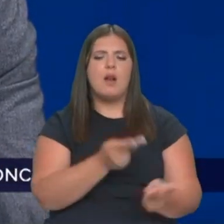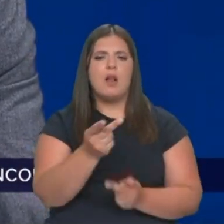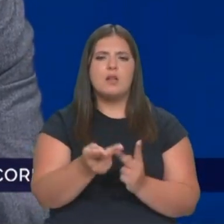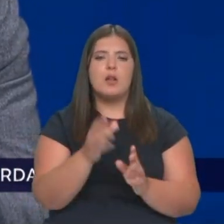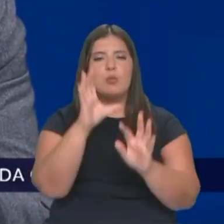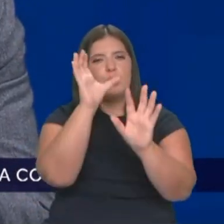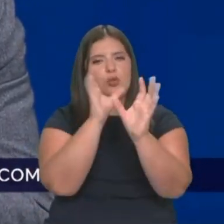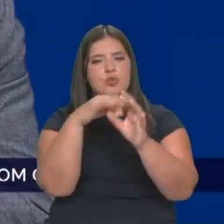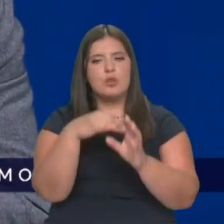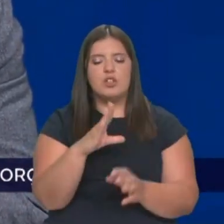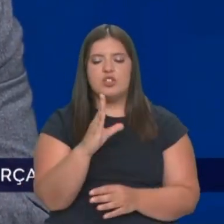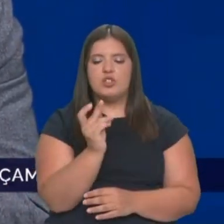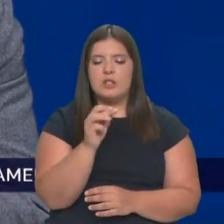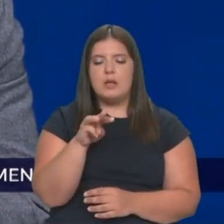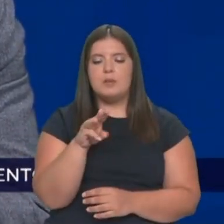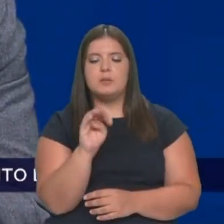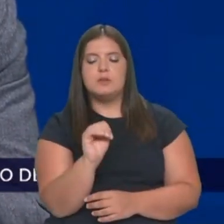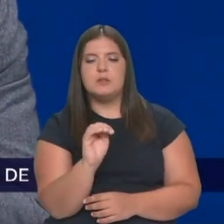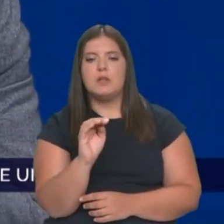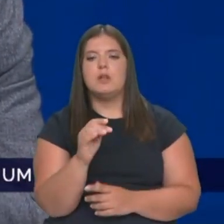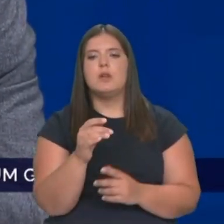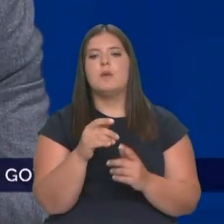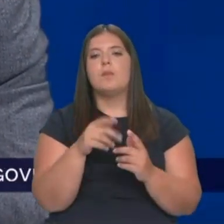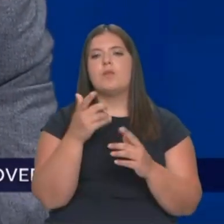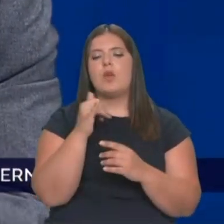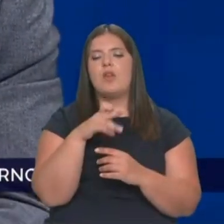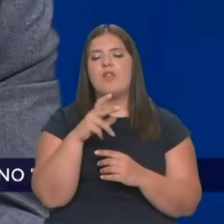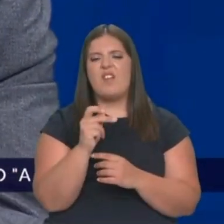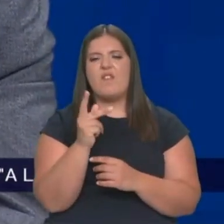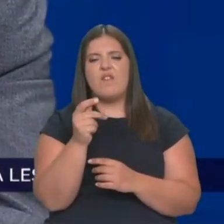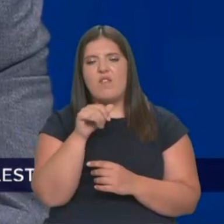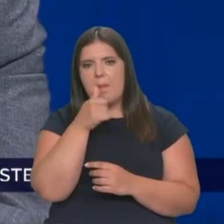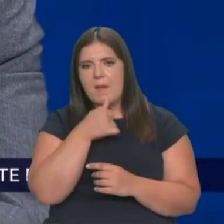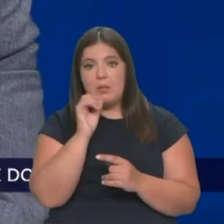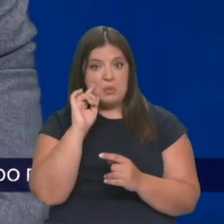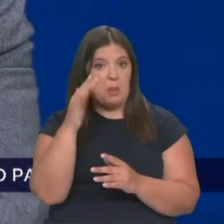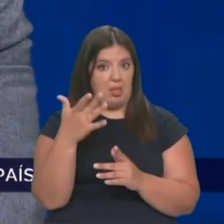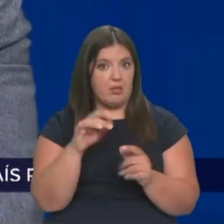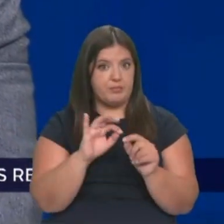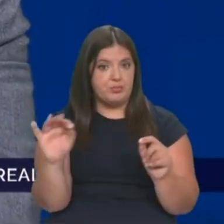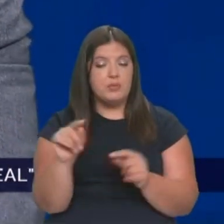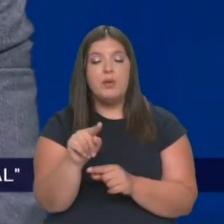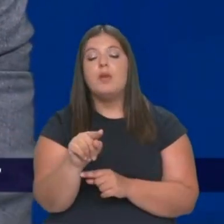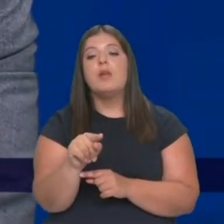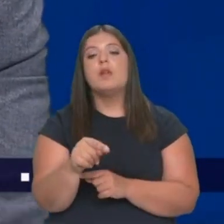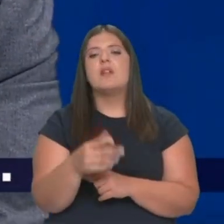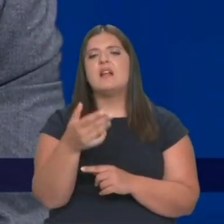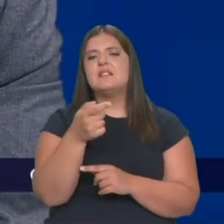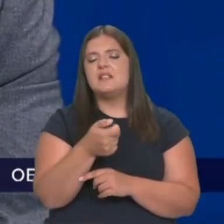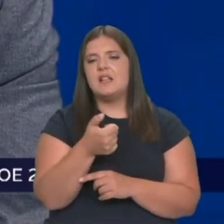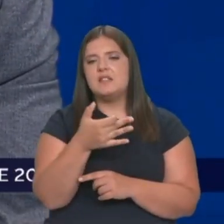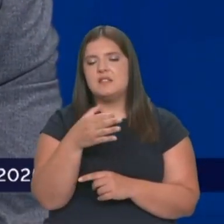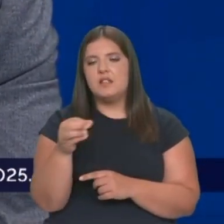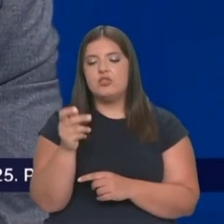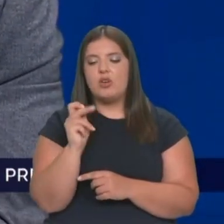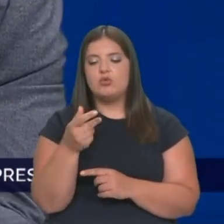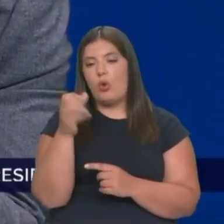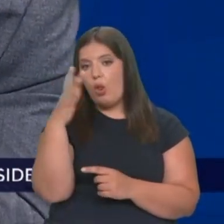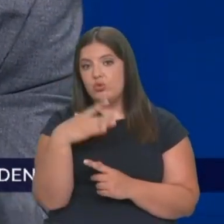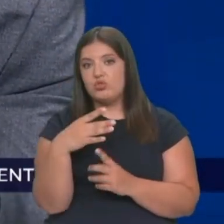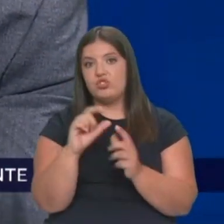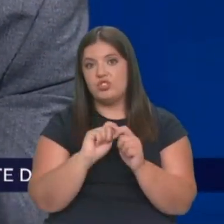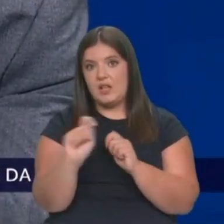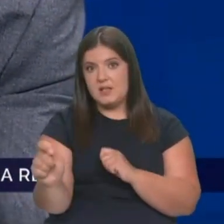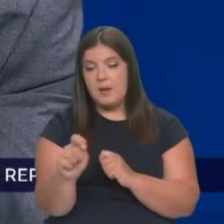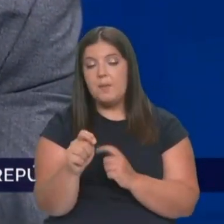telescópio espacial James Webb, portanto, no comprimento de onda do infravermelho, sobretudo. E este exoplaneta está a cerca de 700 anos-luz de distância. Ele tem cerca